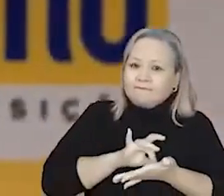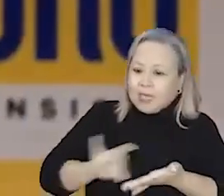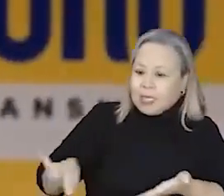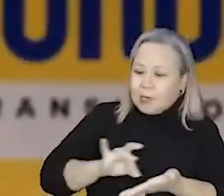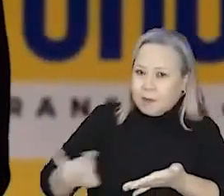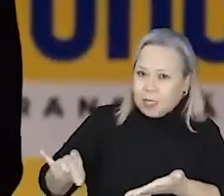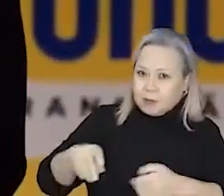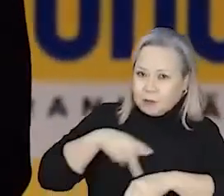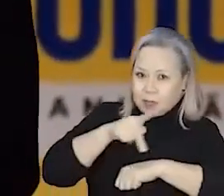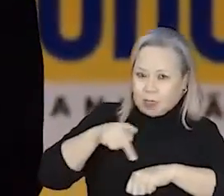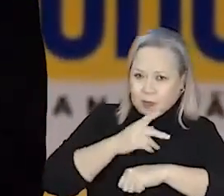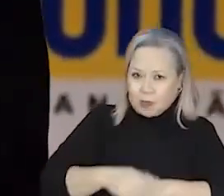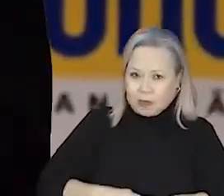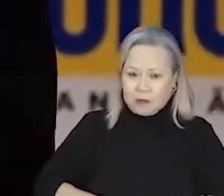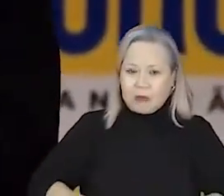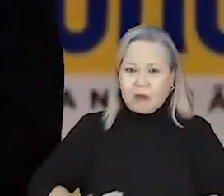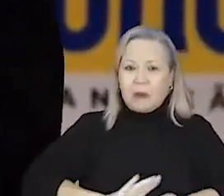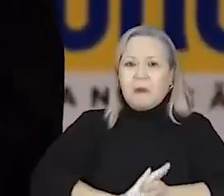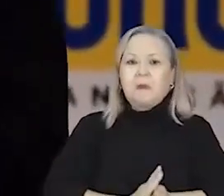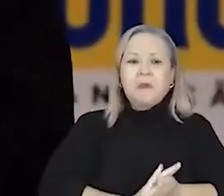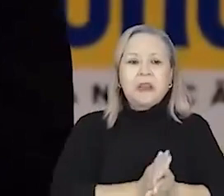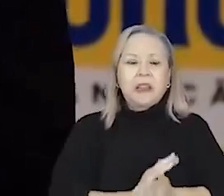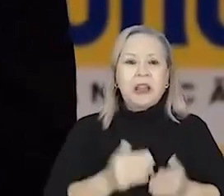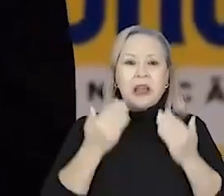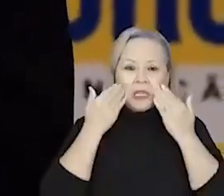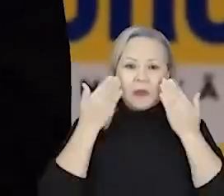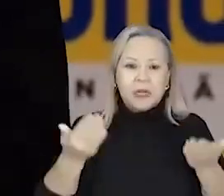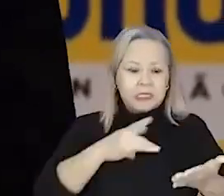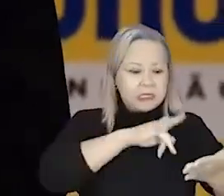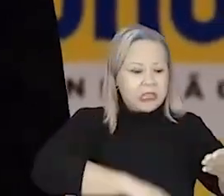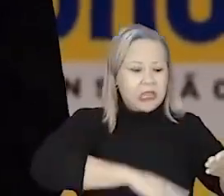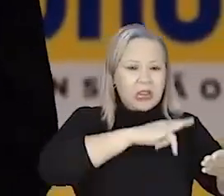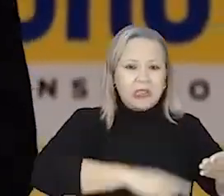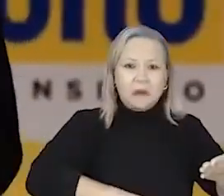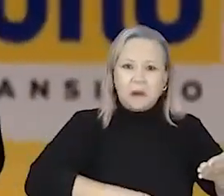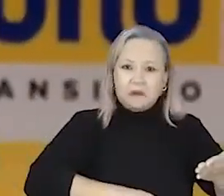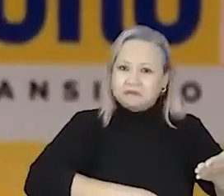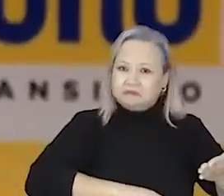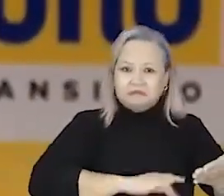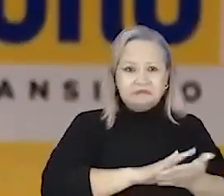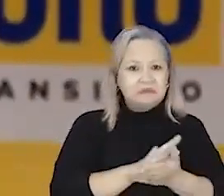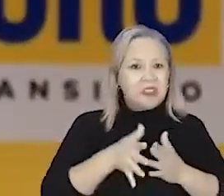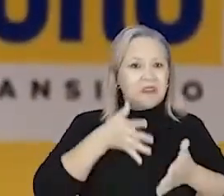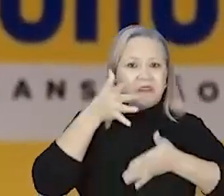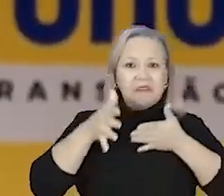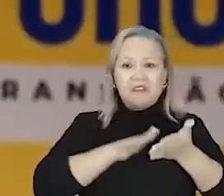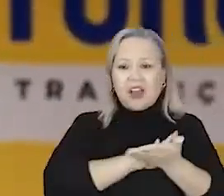humilhada apresentando um relatório que não diz nada, nada,